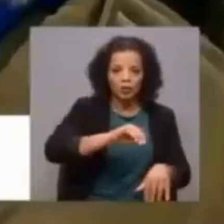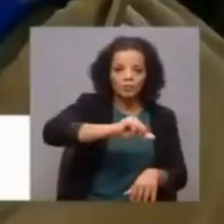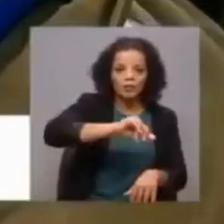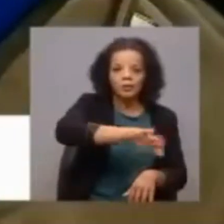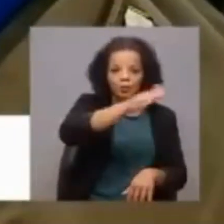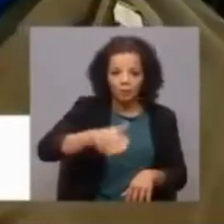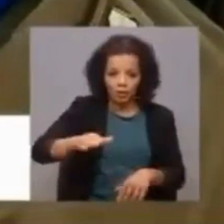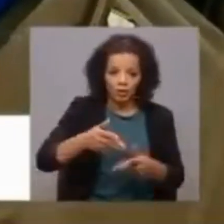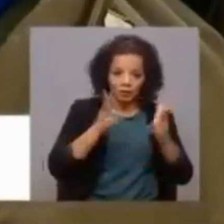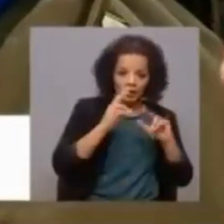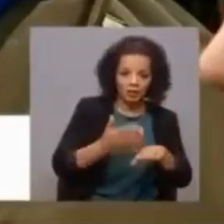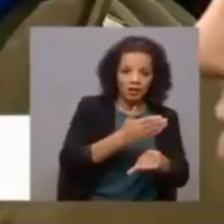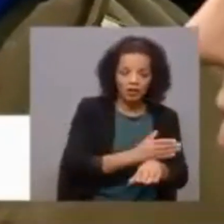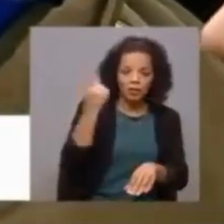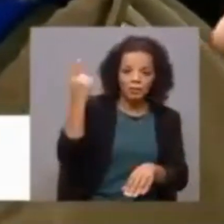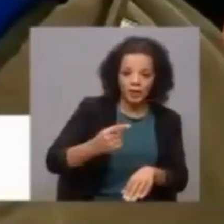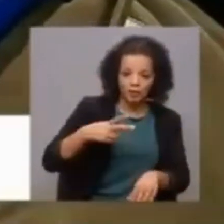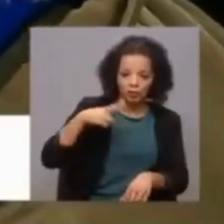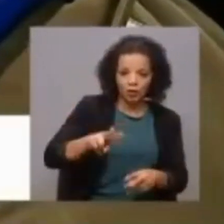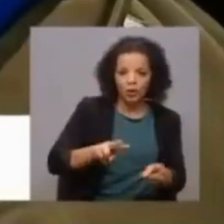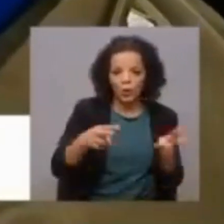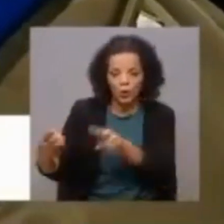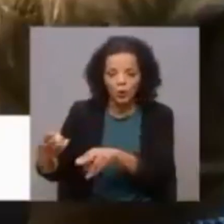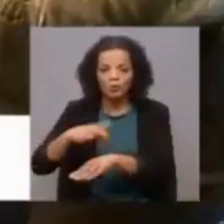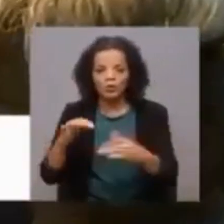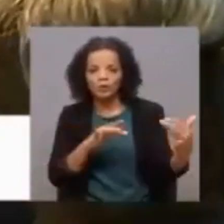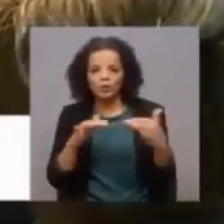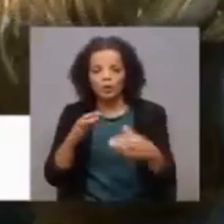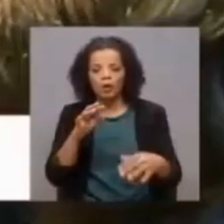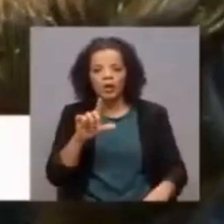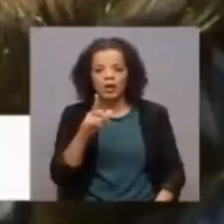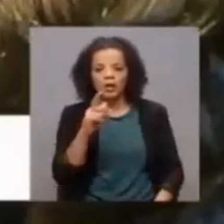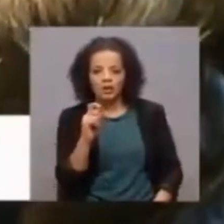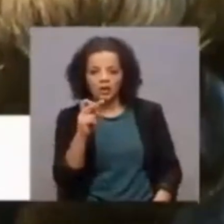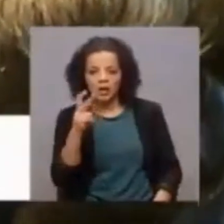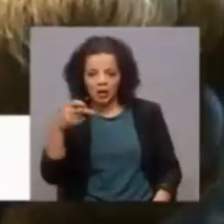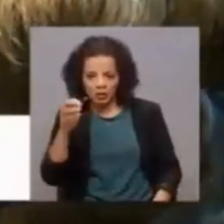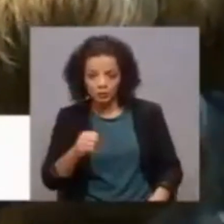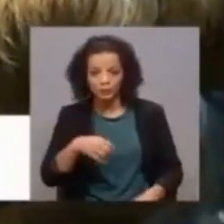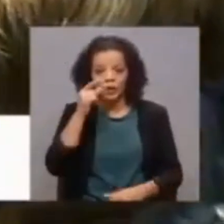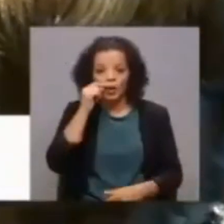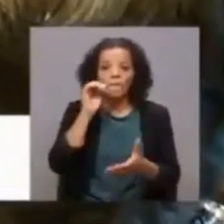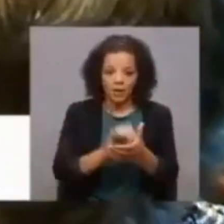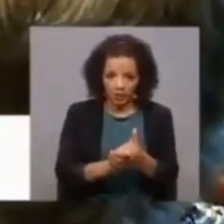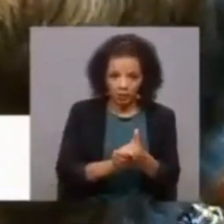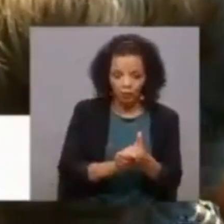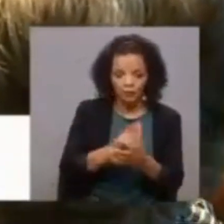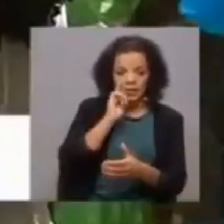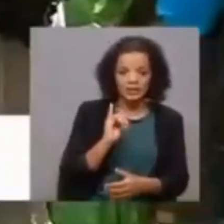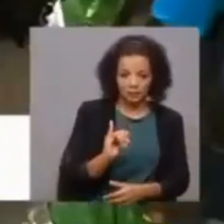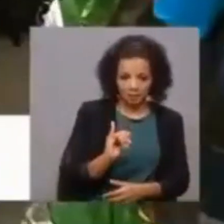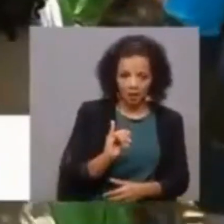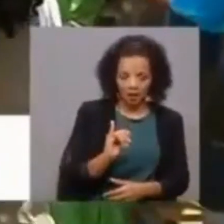ser extraditado para Portugal no âmbito do Futebol Leaks. O marido de Isabel dos Santos, que já tinha associado o nome de